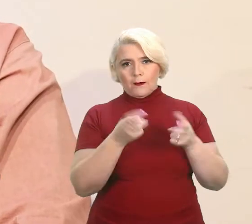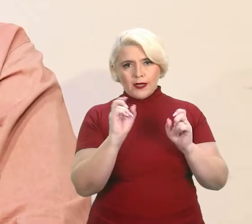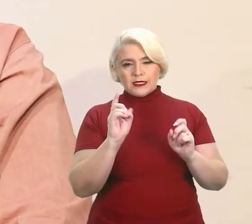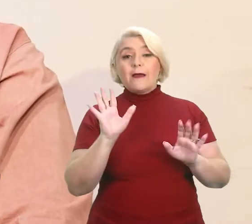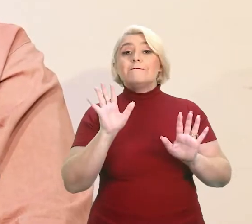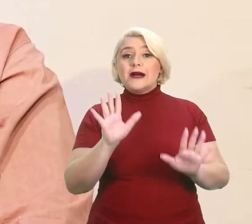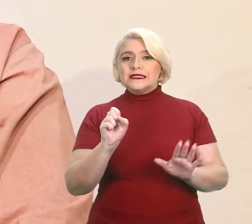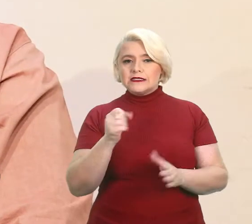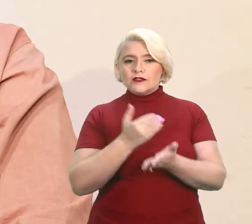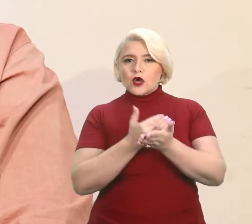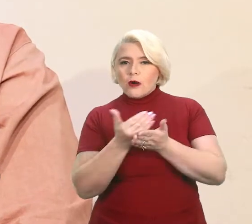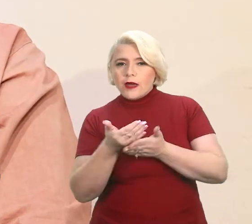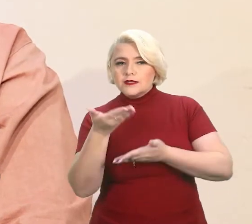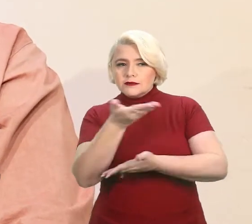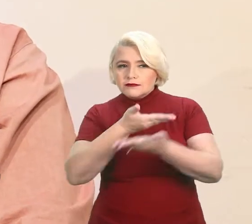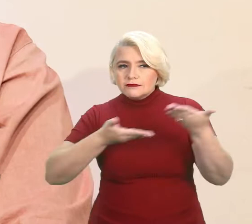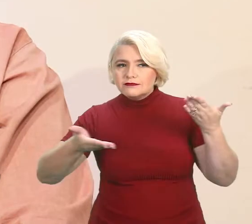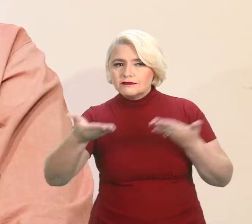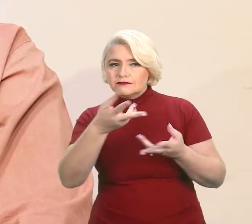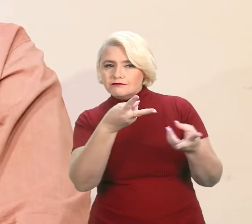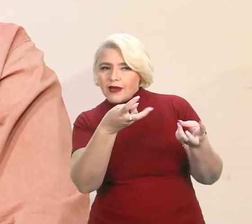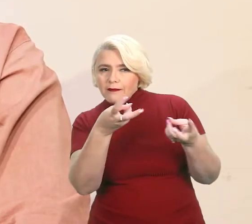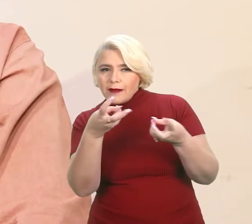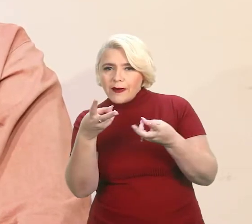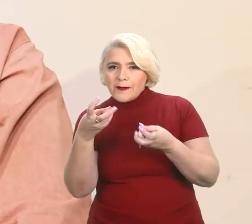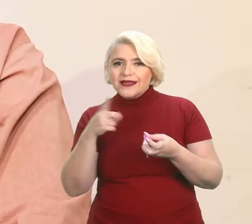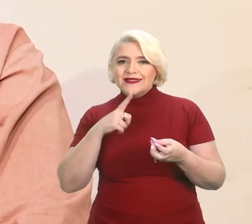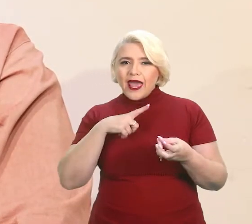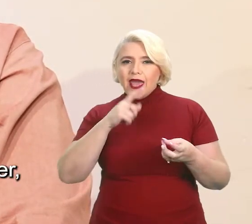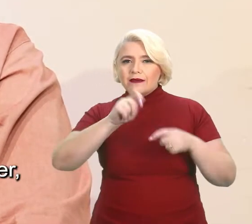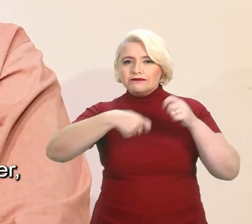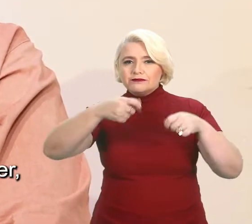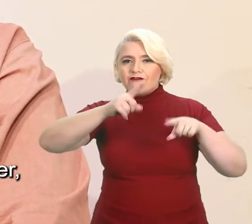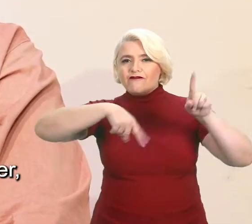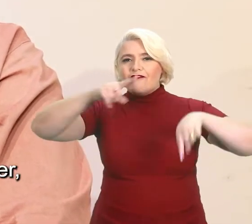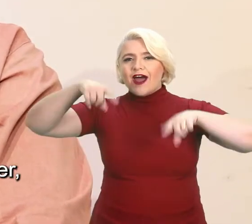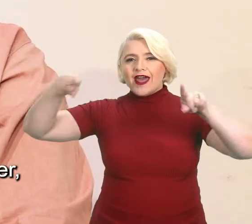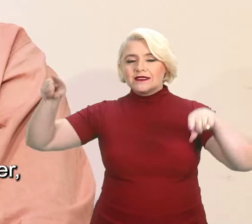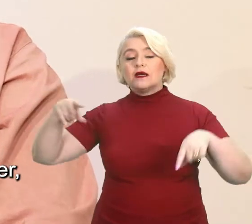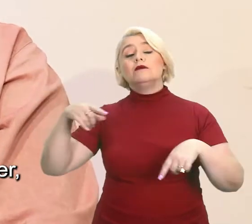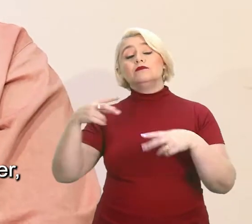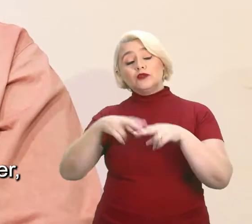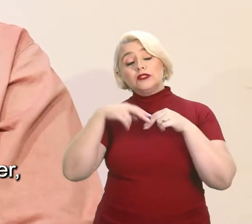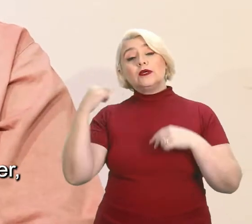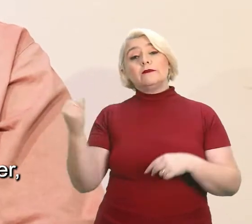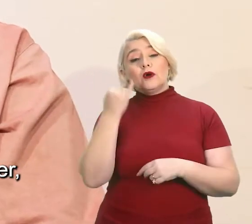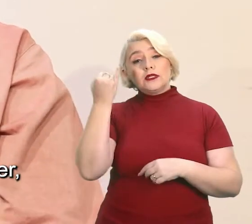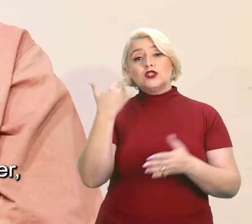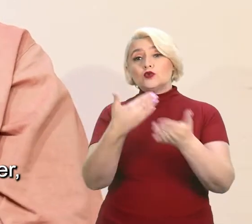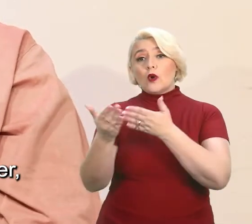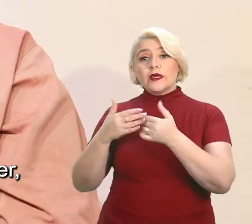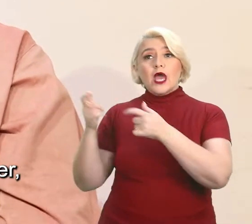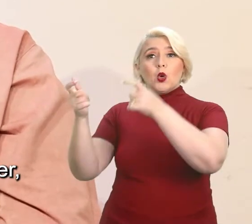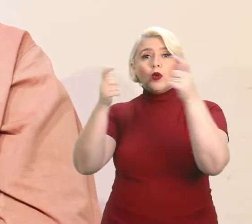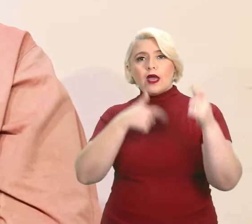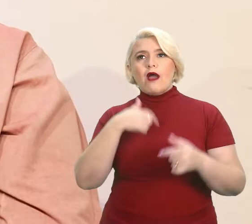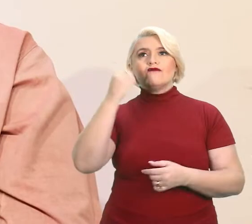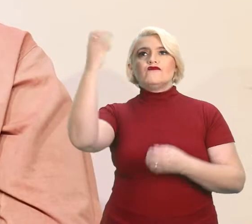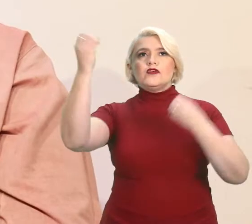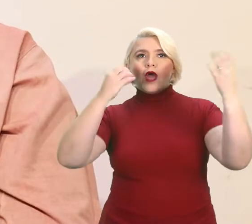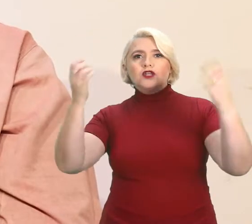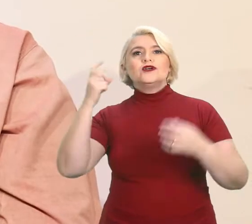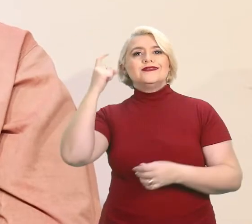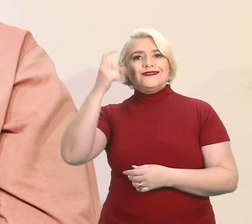Mas quando você começa a conviver, você vai perceber. E por isso que é importante você, em qualquer lugar que você tiver, vai viajar,